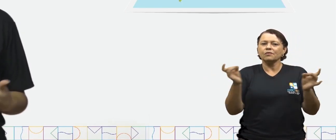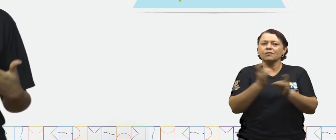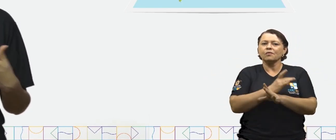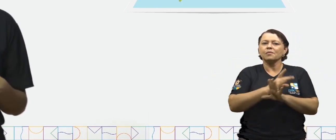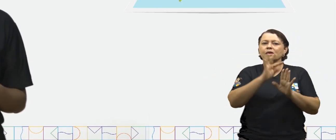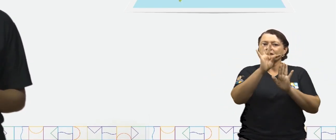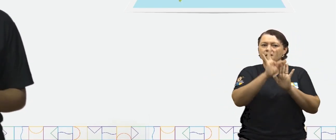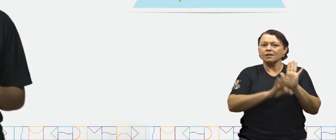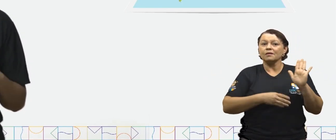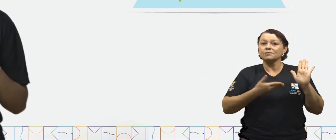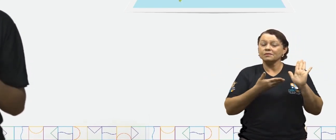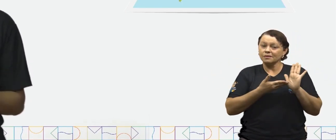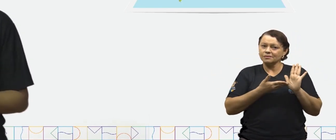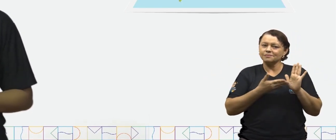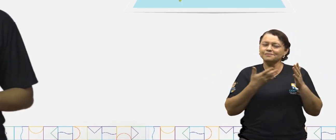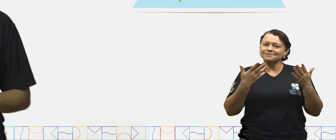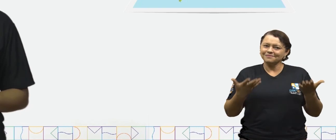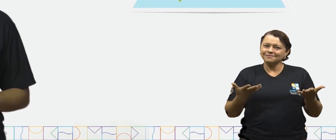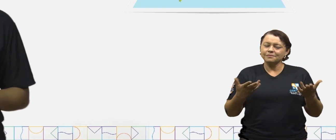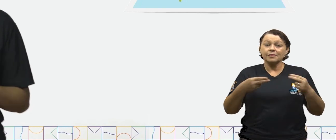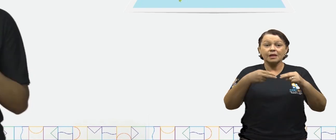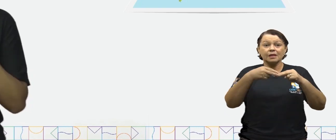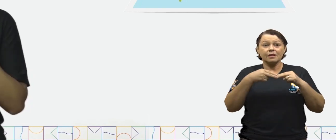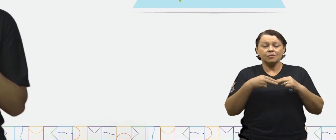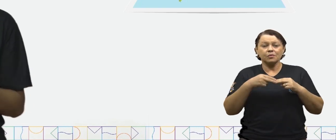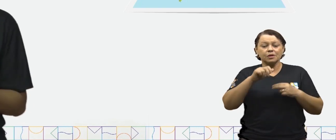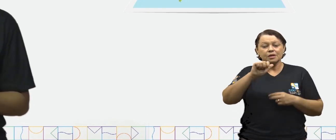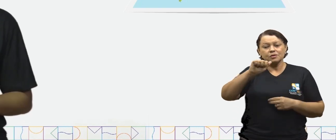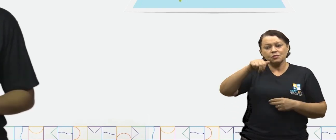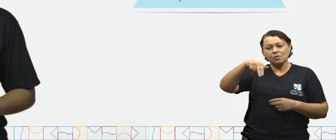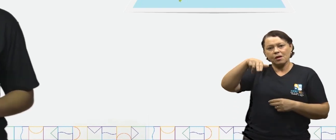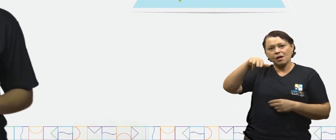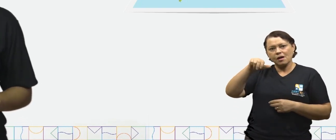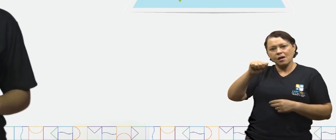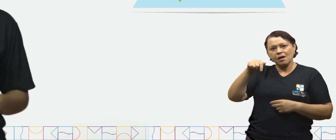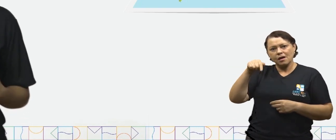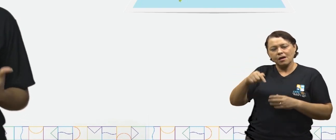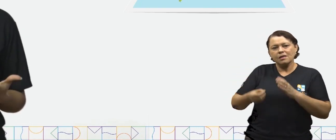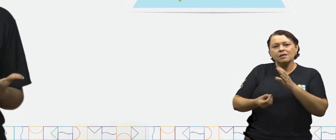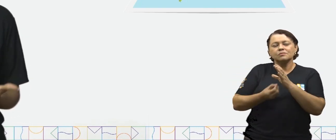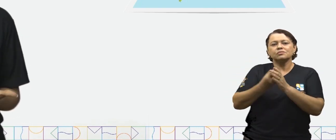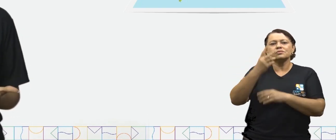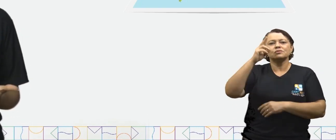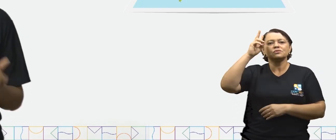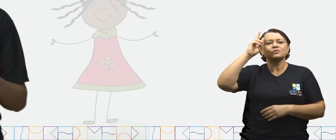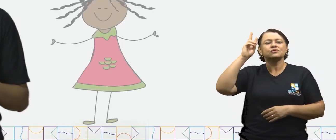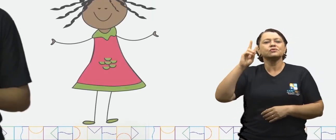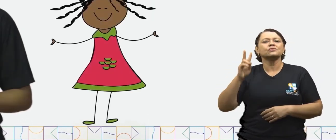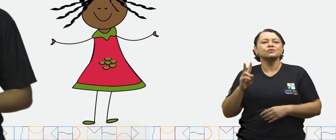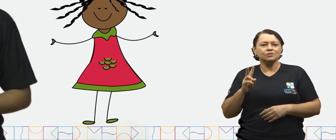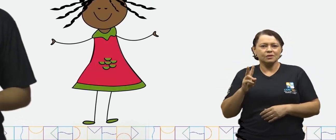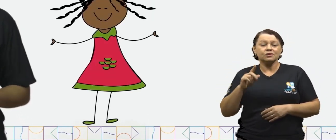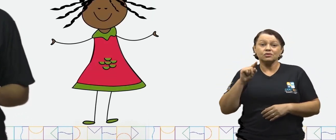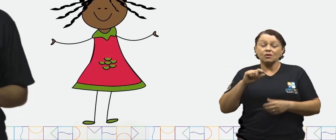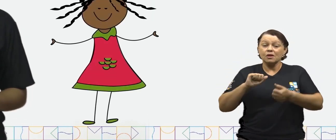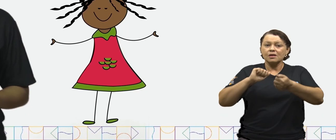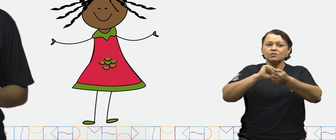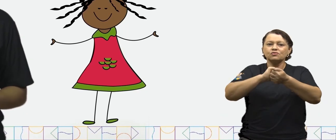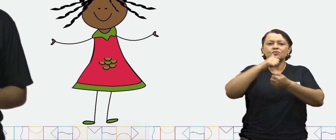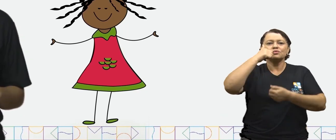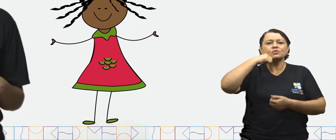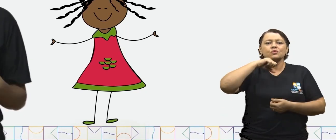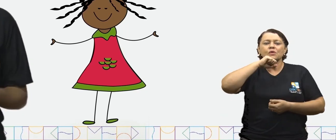necessárias para completar um texto narrativo. Então, demos vida a Ana Luísa, que, de acordo com o